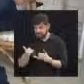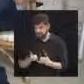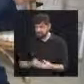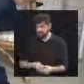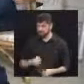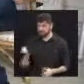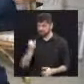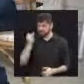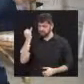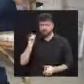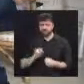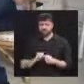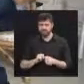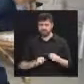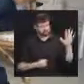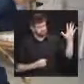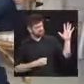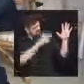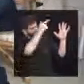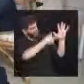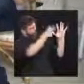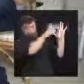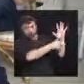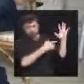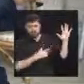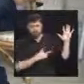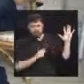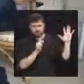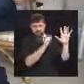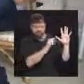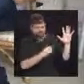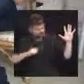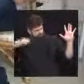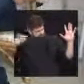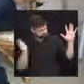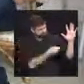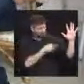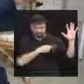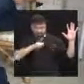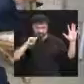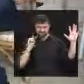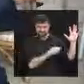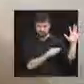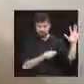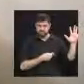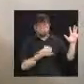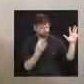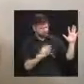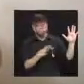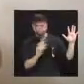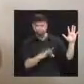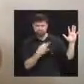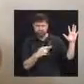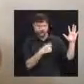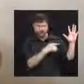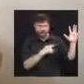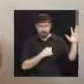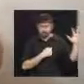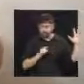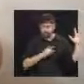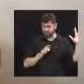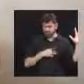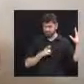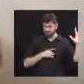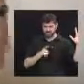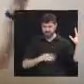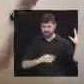válido. Como? Sabe o que o matuto faz quando a árvore não está dando? Ele vai lá e dá uma cintada na árvore, né? Ele machuca. A árvore se sente ameaçada, a primeira